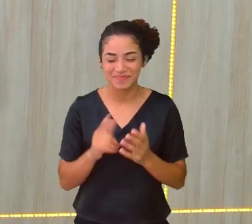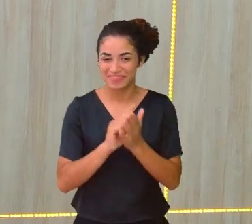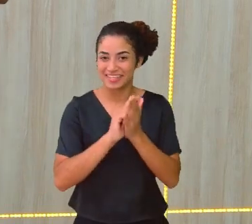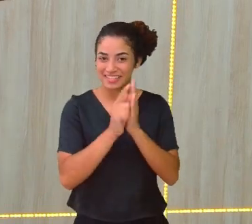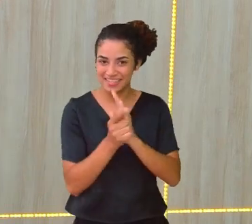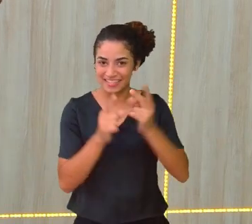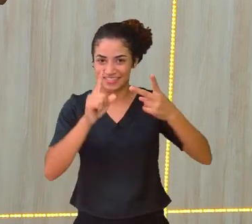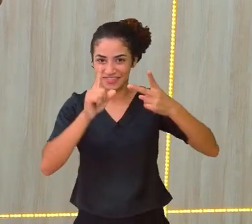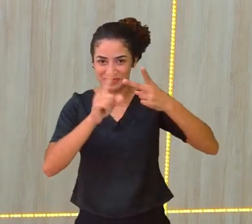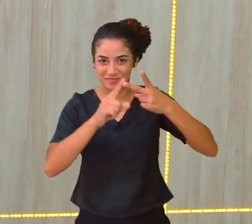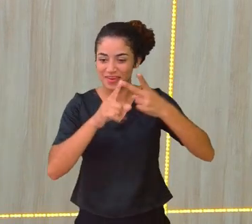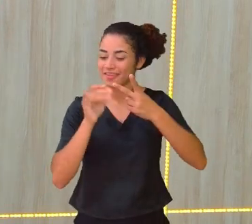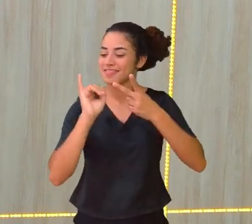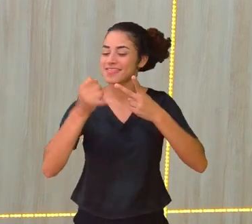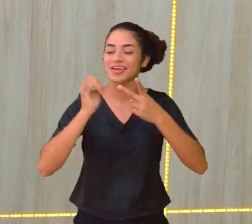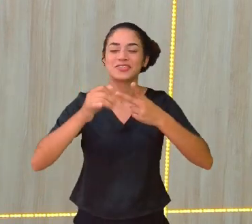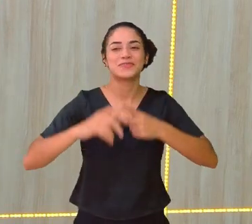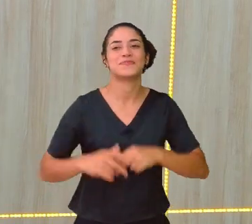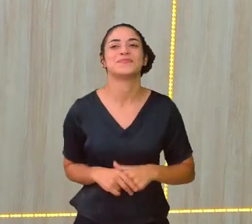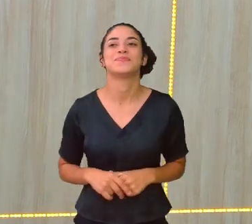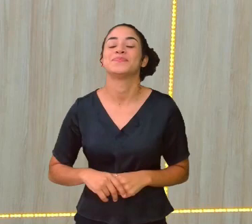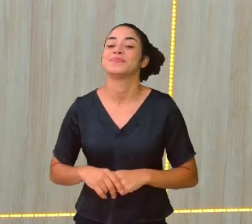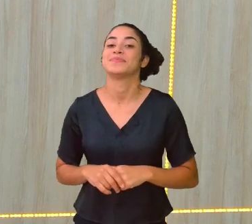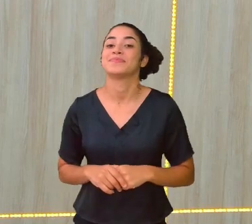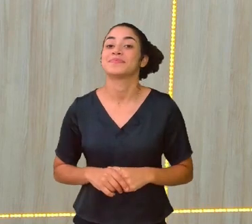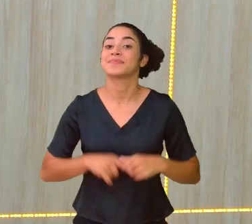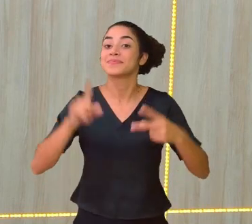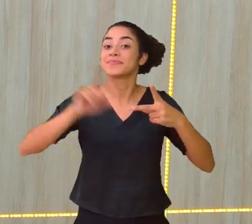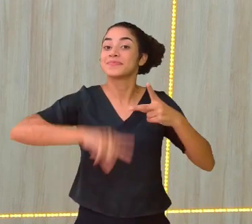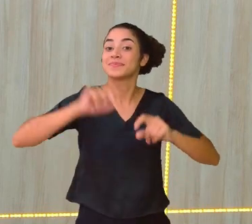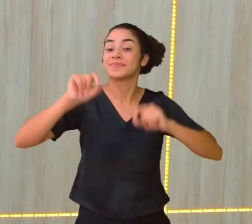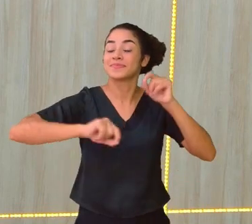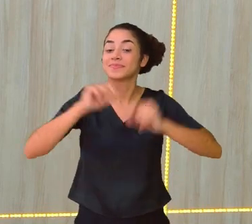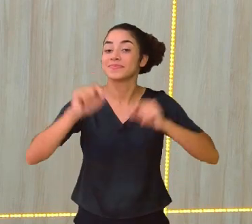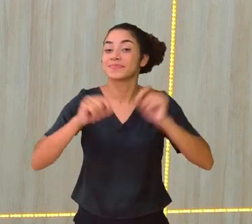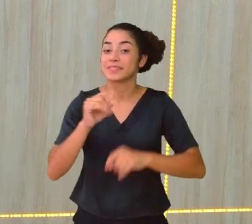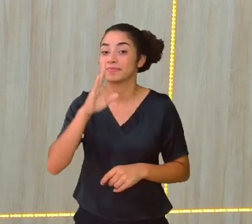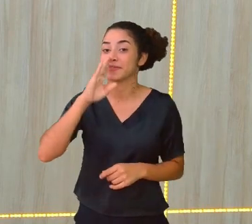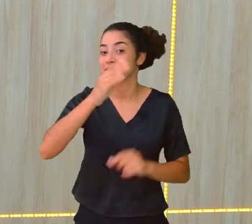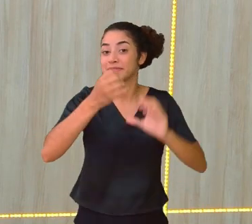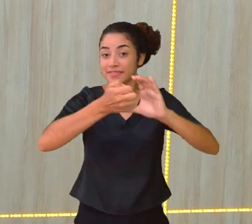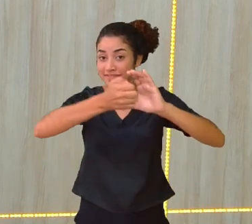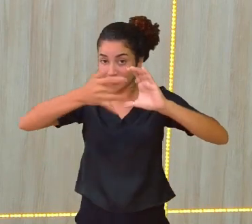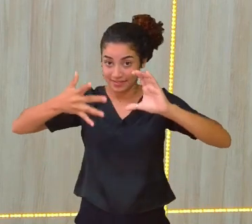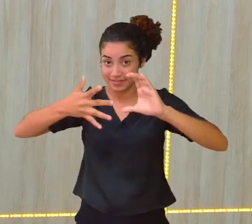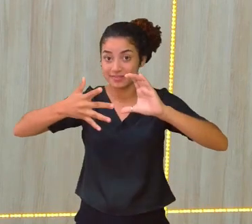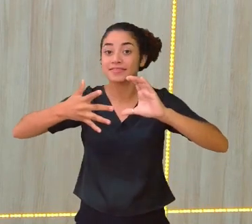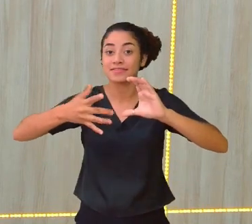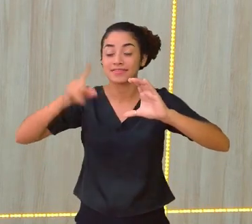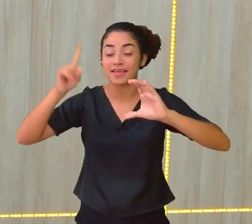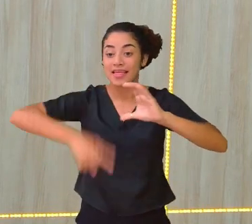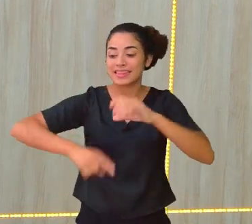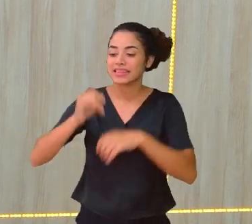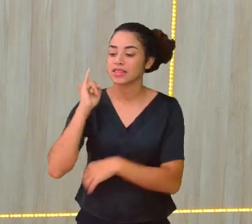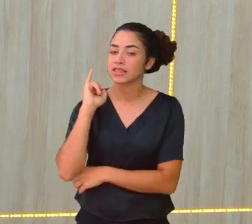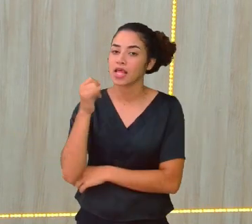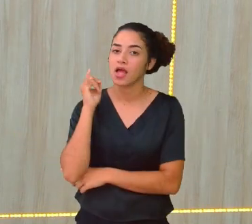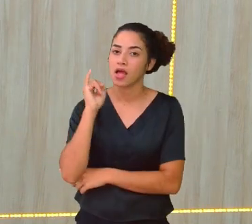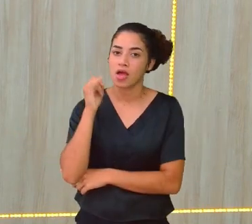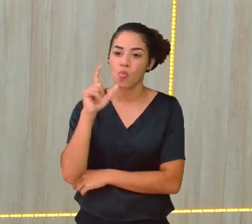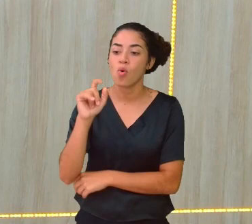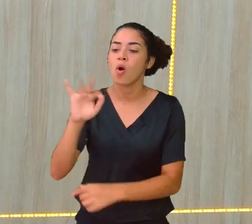lírico, a gente tem o narrativo, né? Que é o narrativo. Sua principal característica é a narrativa